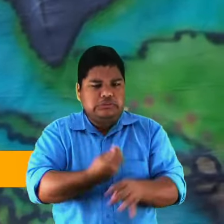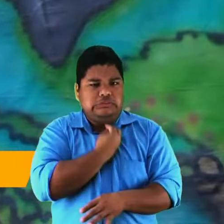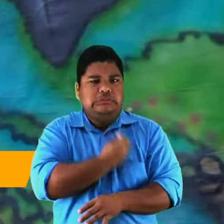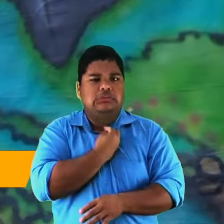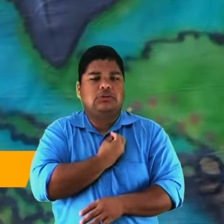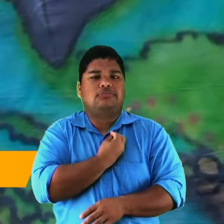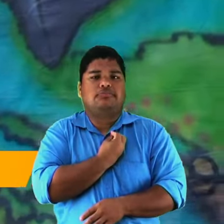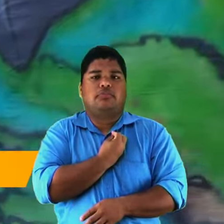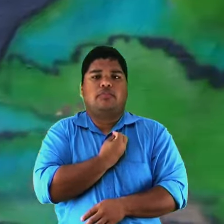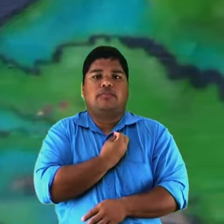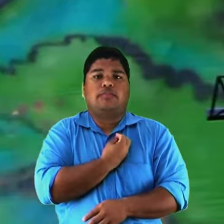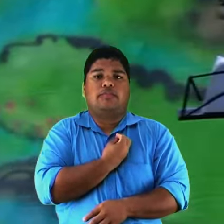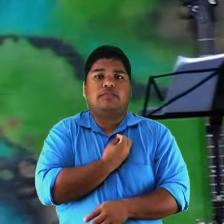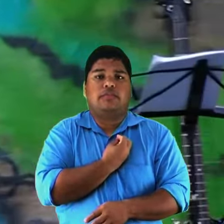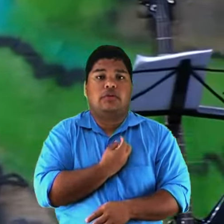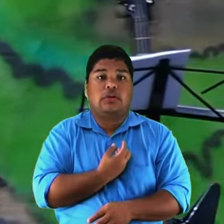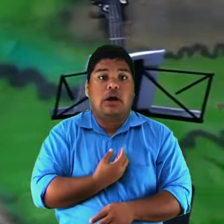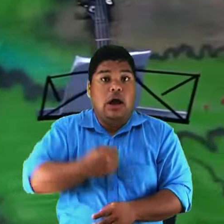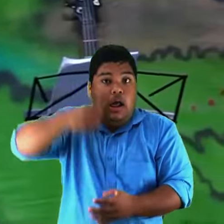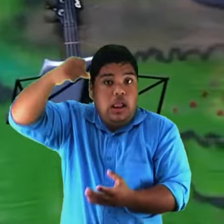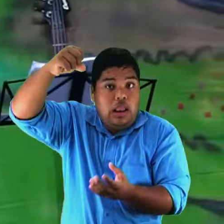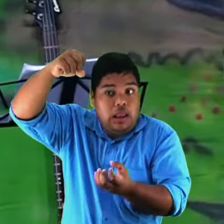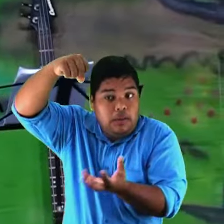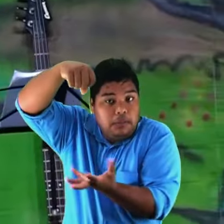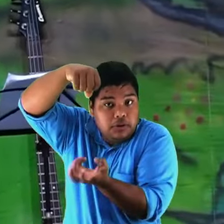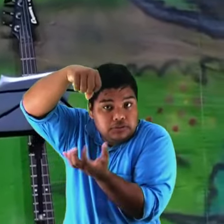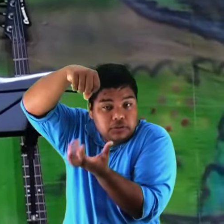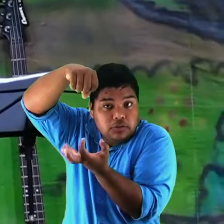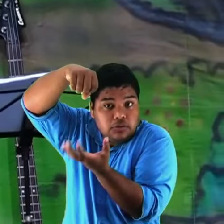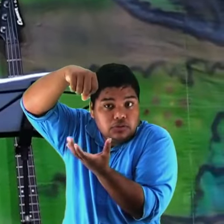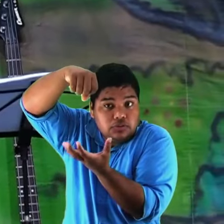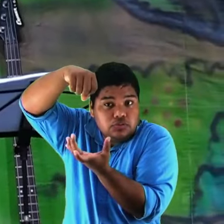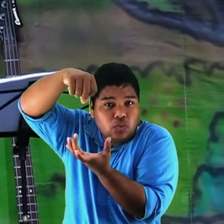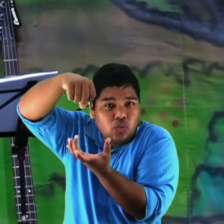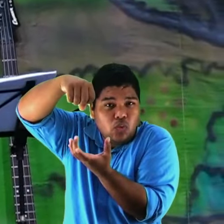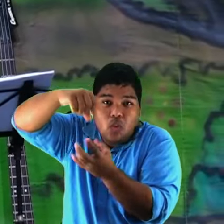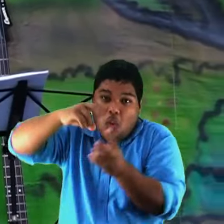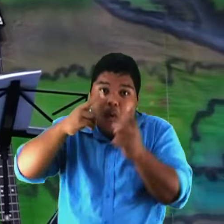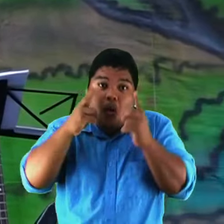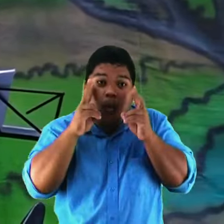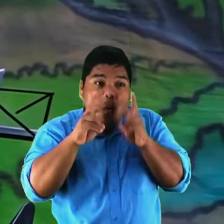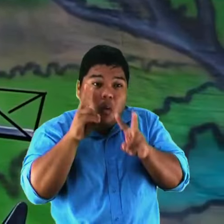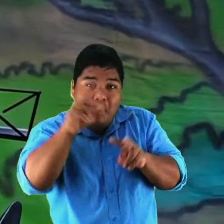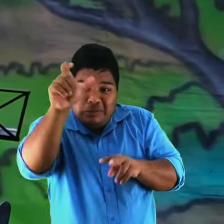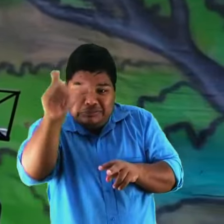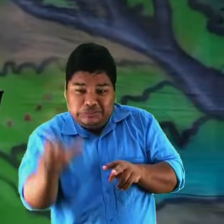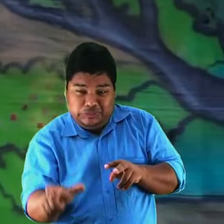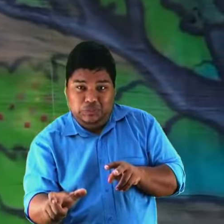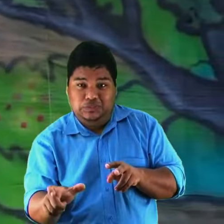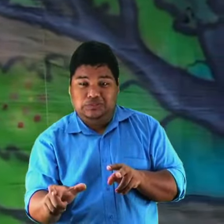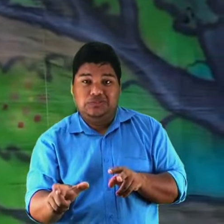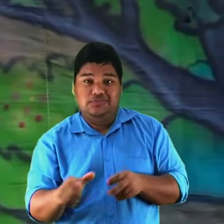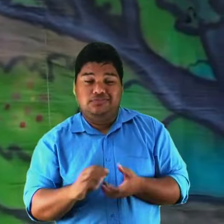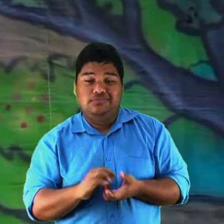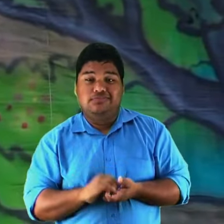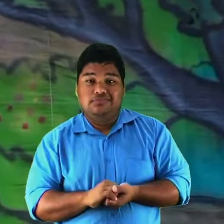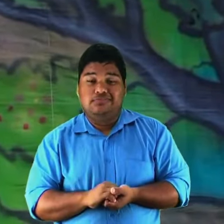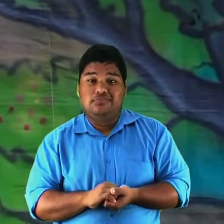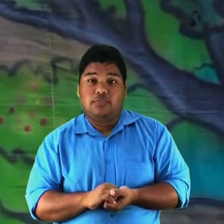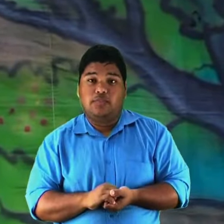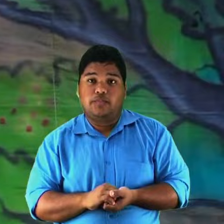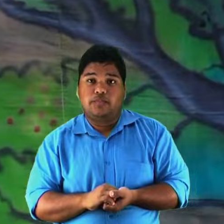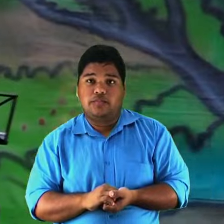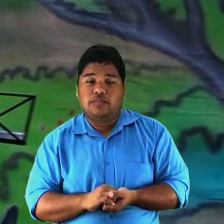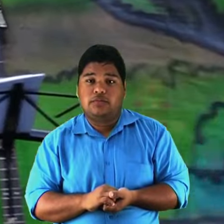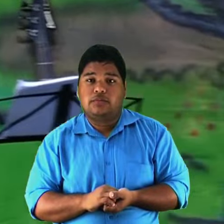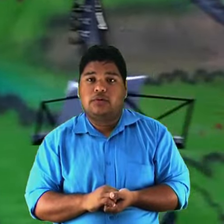Olha o que ele diz: a lâmpada do corpo é o olho. É muito